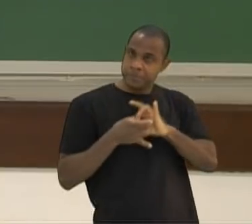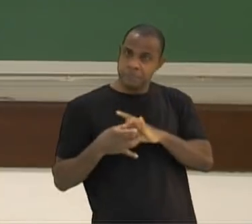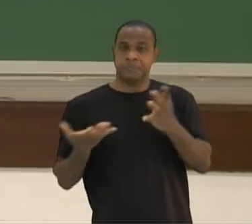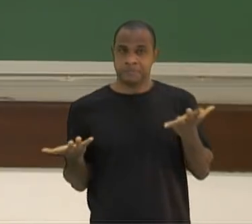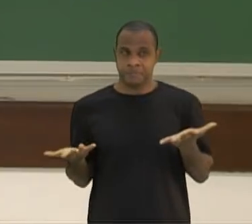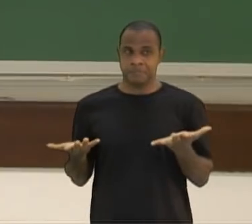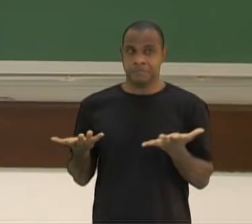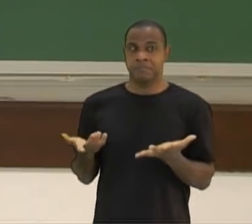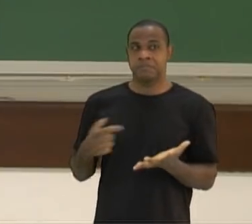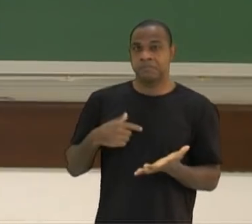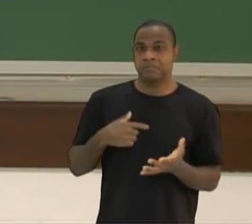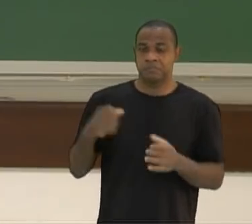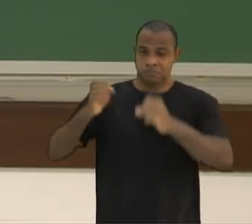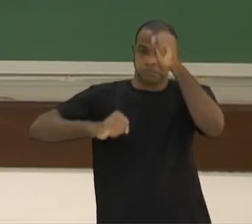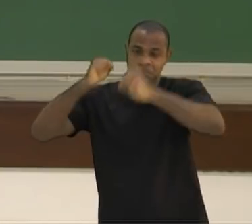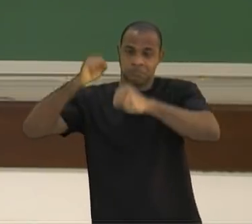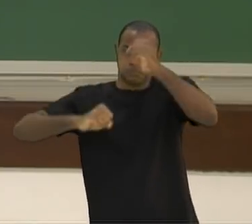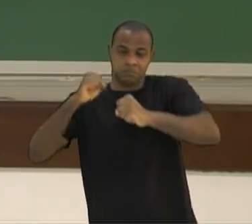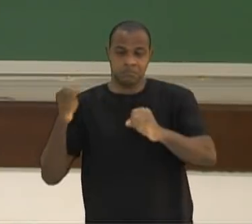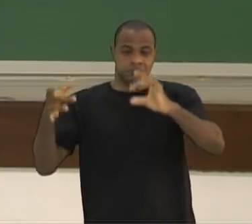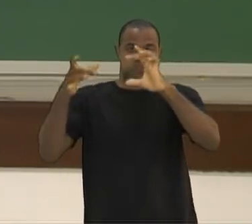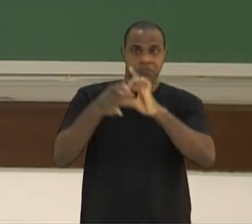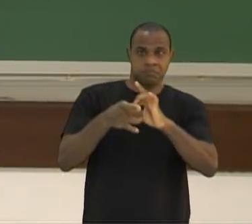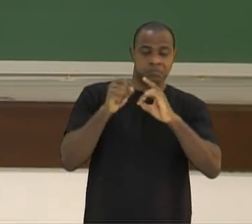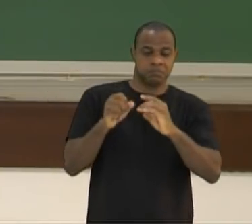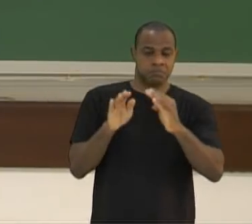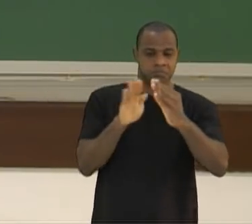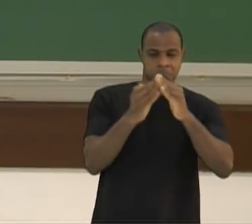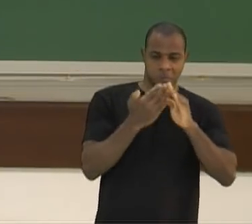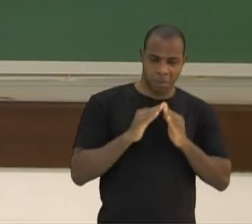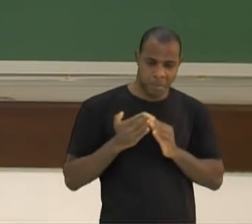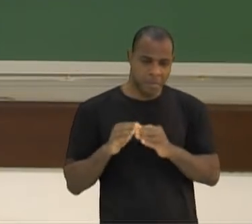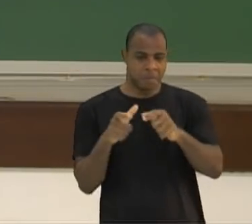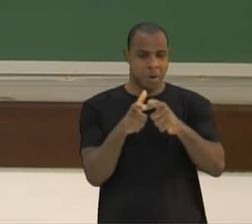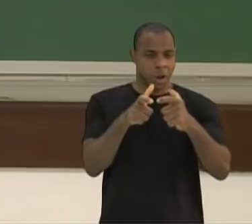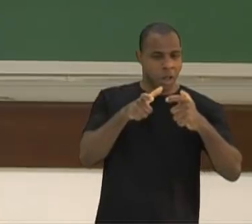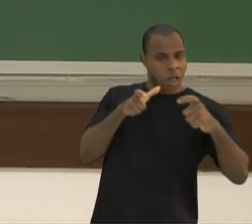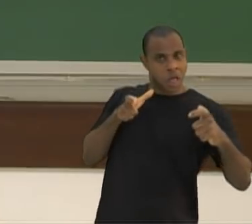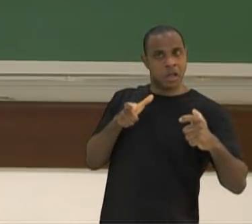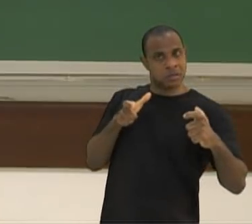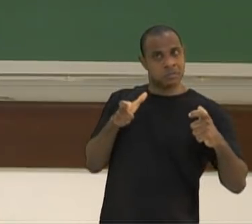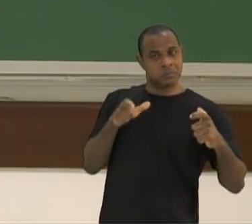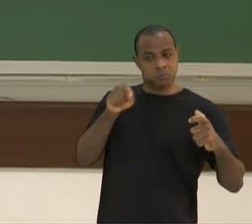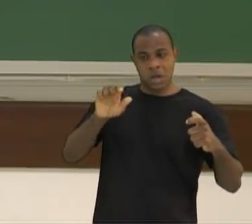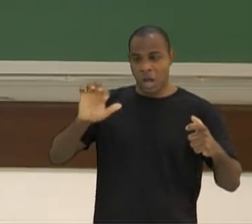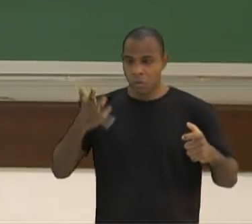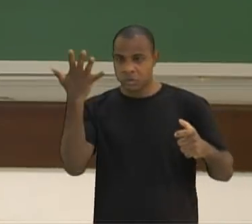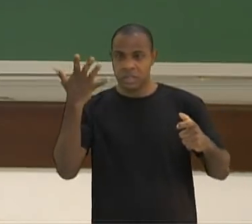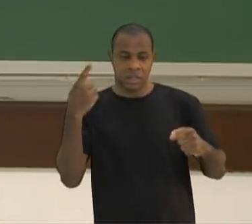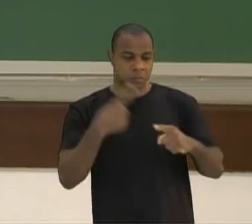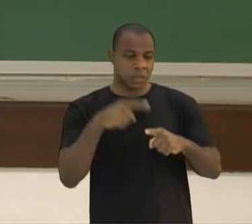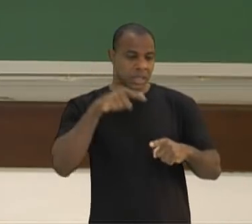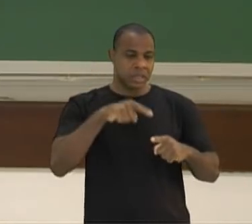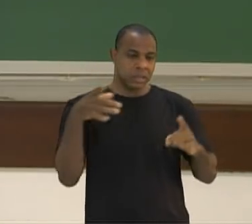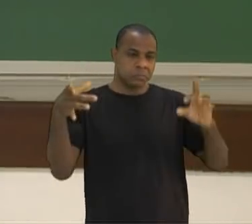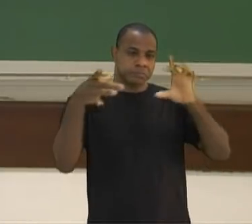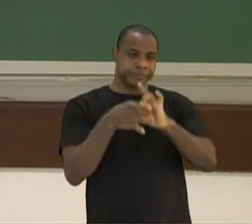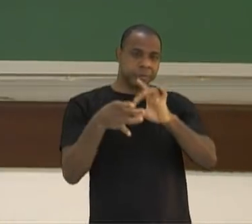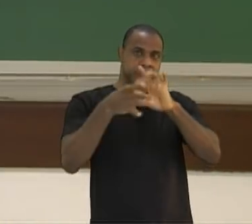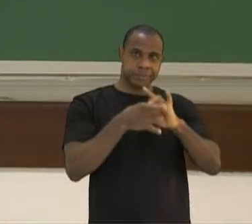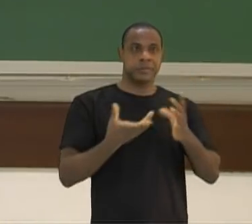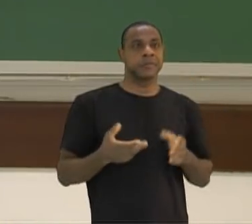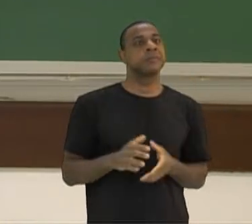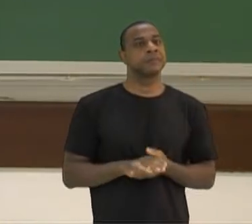gente falou, industrialização ligada à urbanização. Uma acontece por causa da outra, tá?